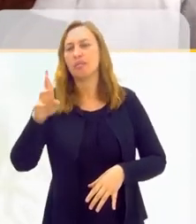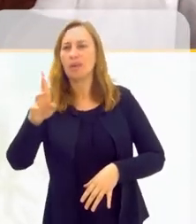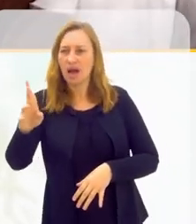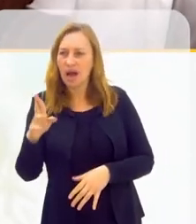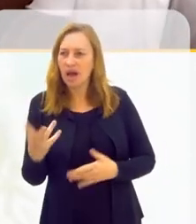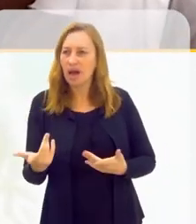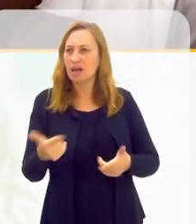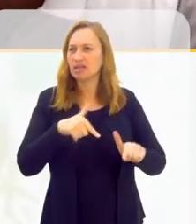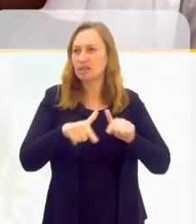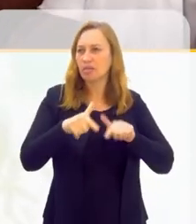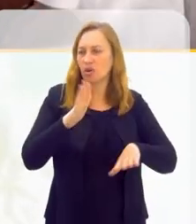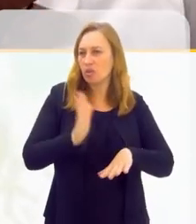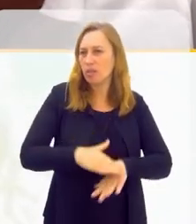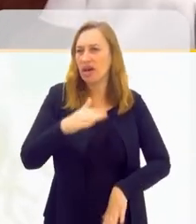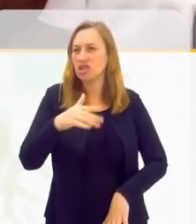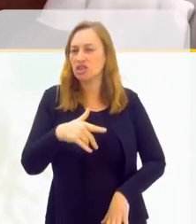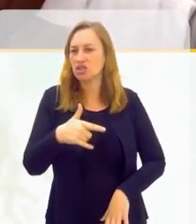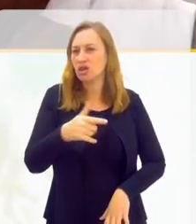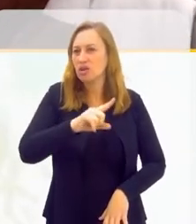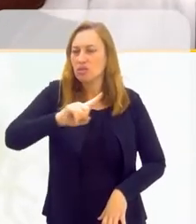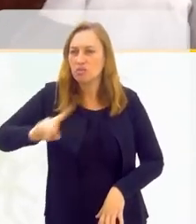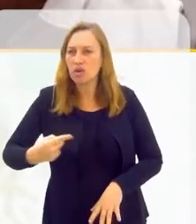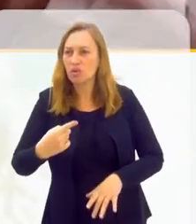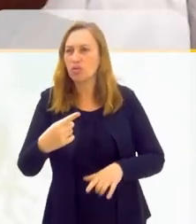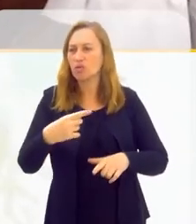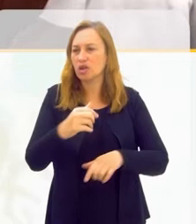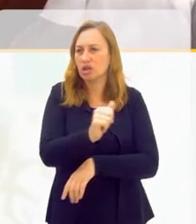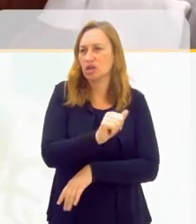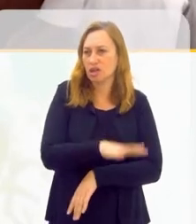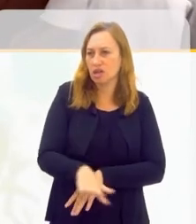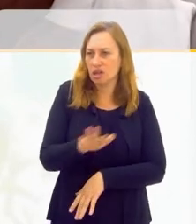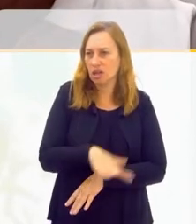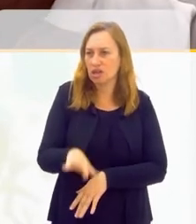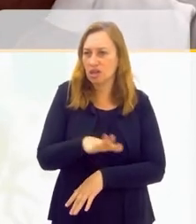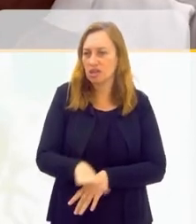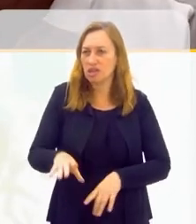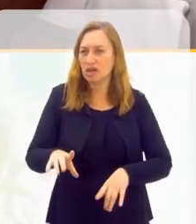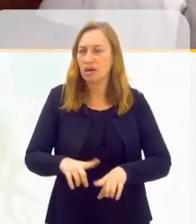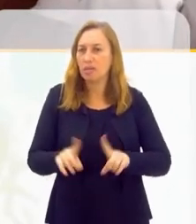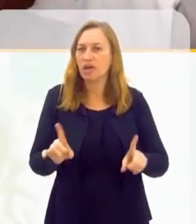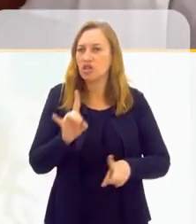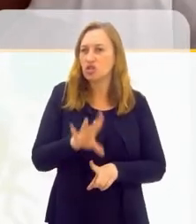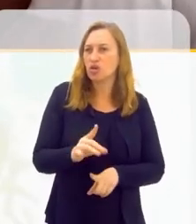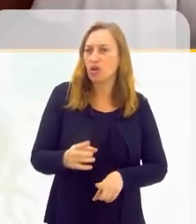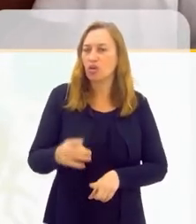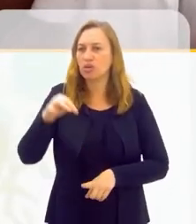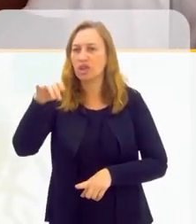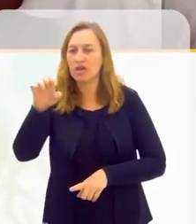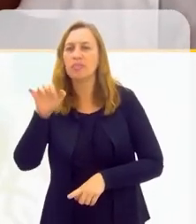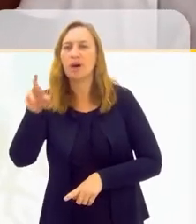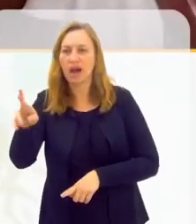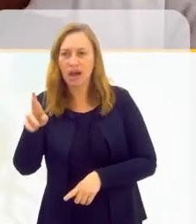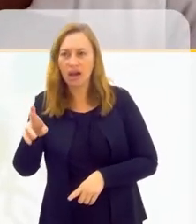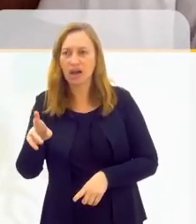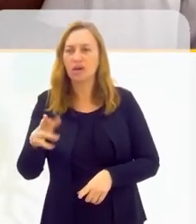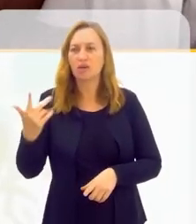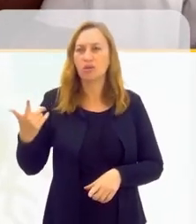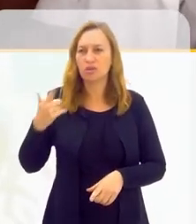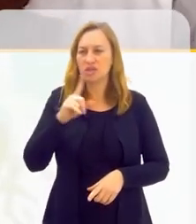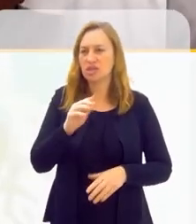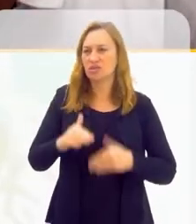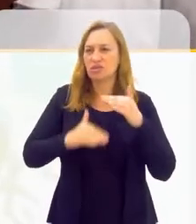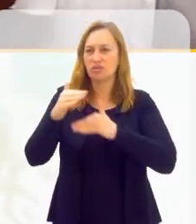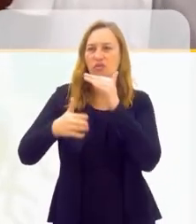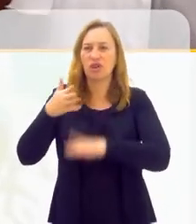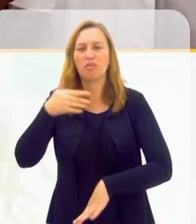anos, trabalhou com mais 1000 Neymars e se calhar nenhum deles chegou ao patamar do Neymar, mas todos eles podem ter ganho qualquer